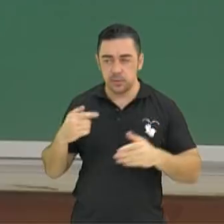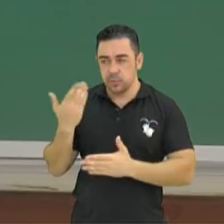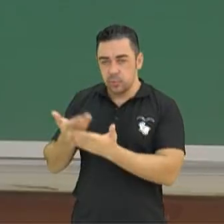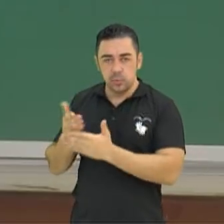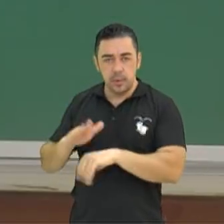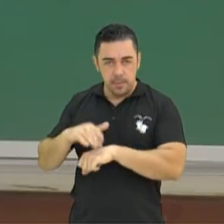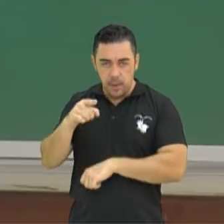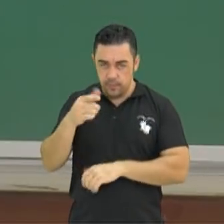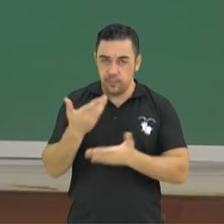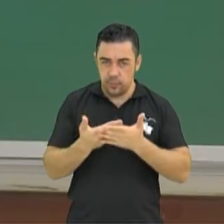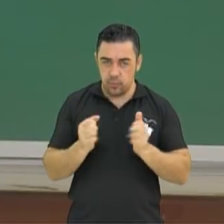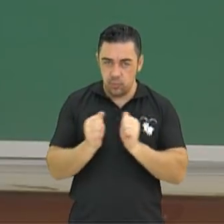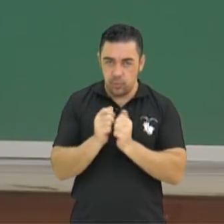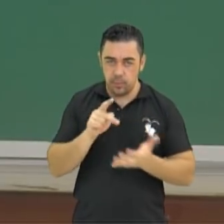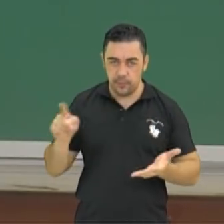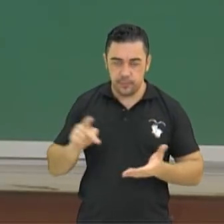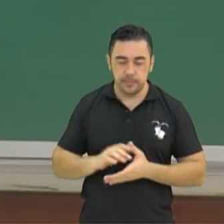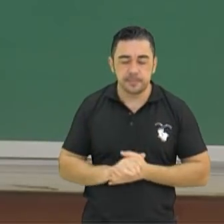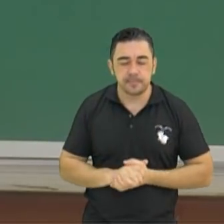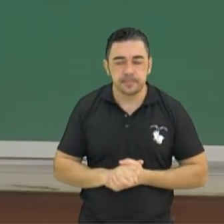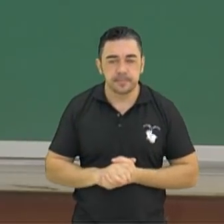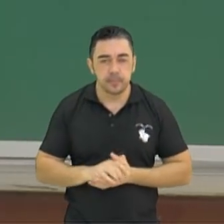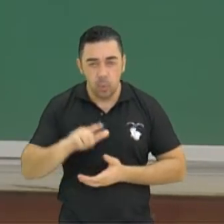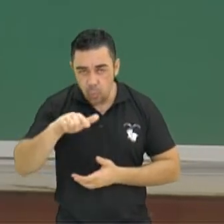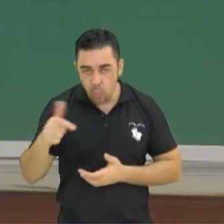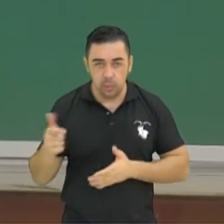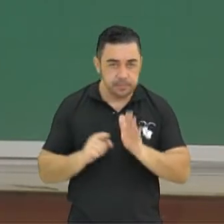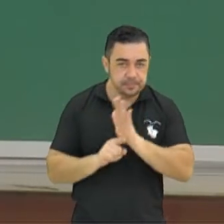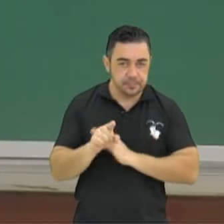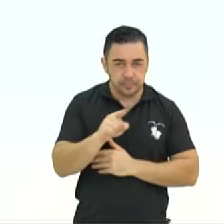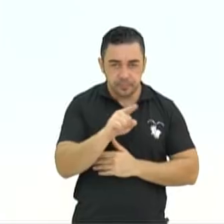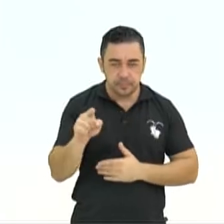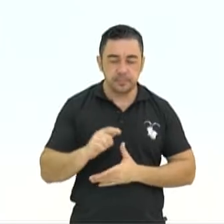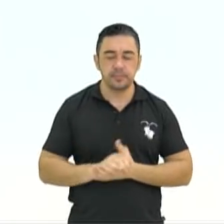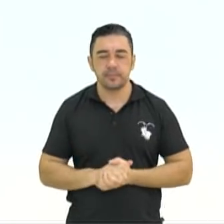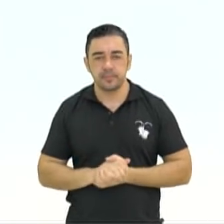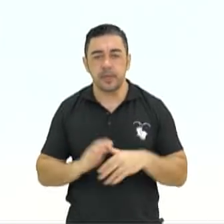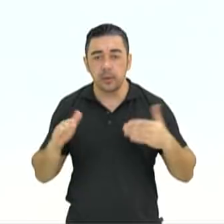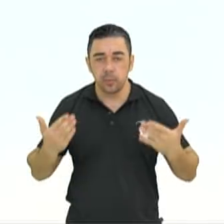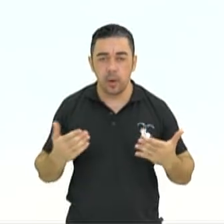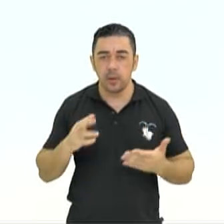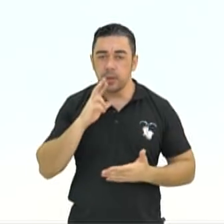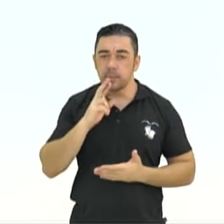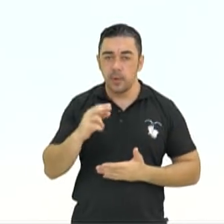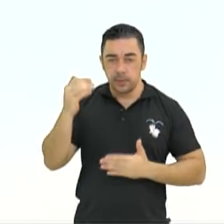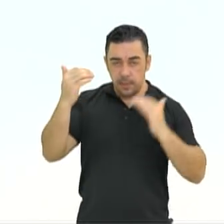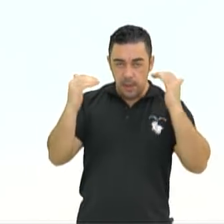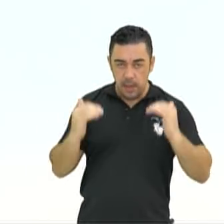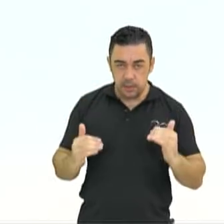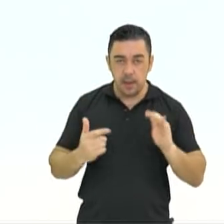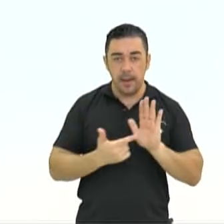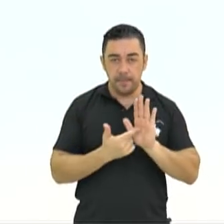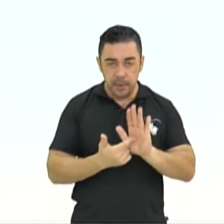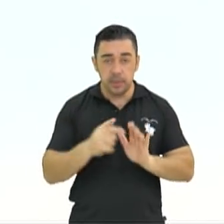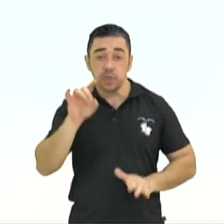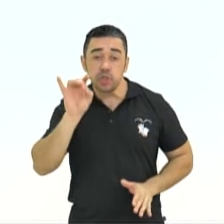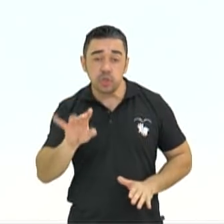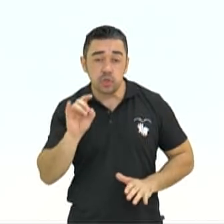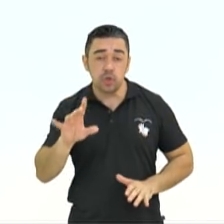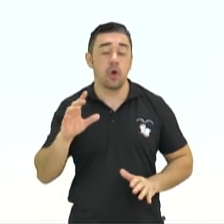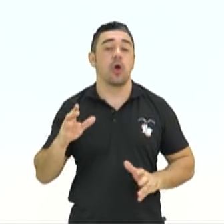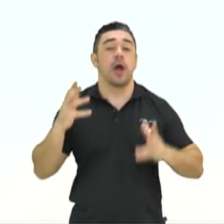isso aqui bastante com a professora Carol. Mais um quiz para a gente fazer aqui, ó. Qual das alternativas abaixo apresenta apenas